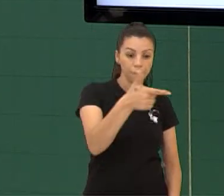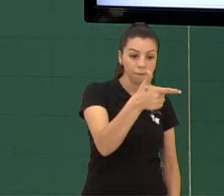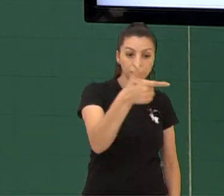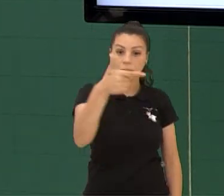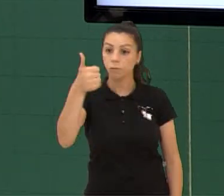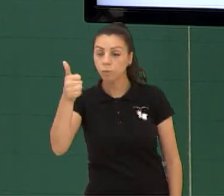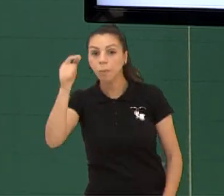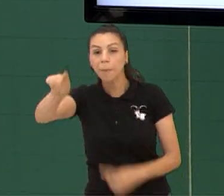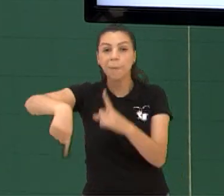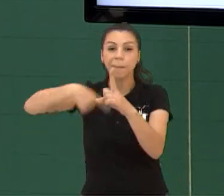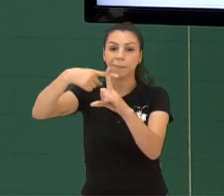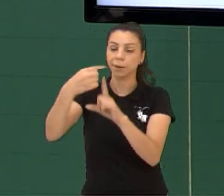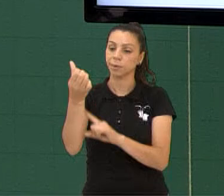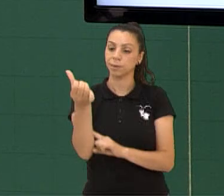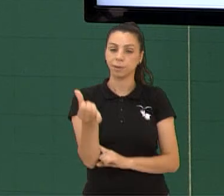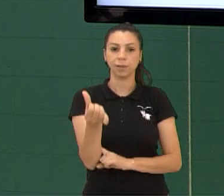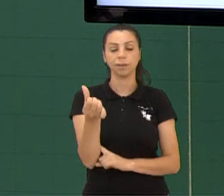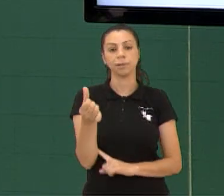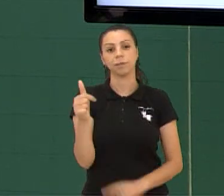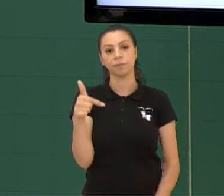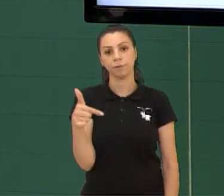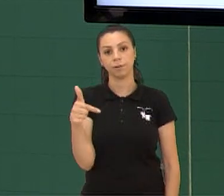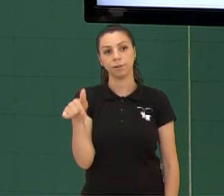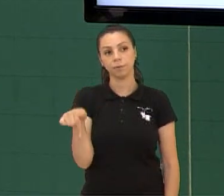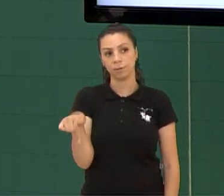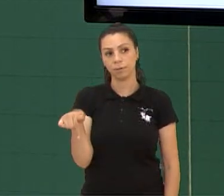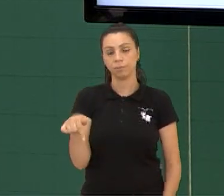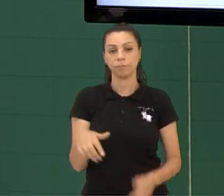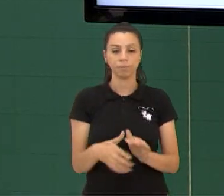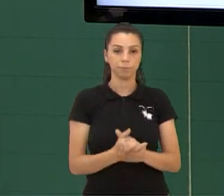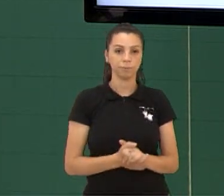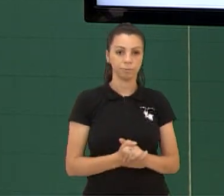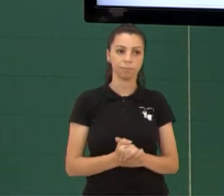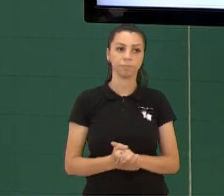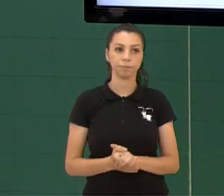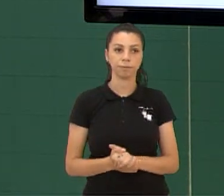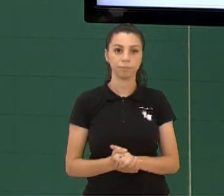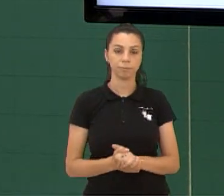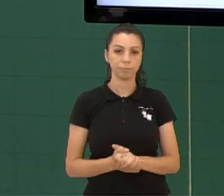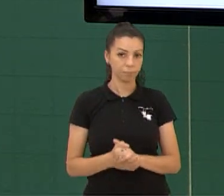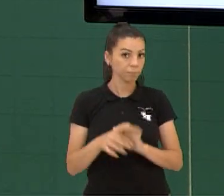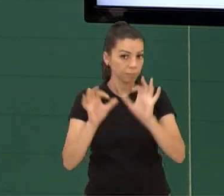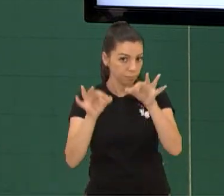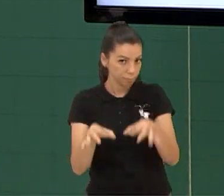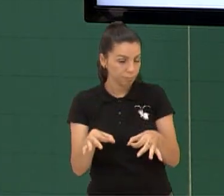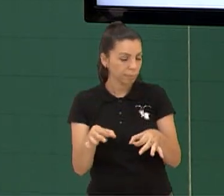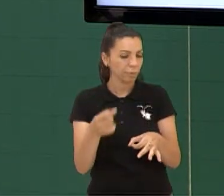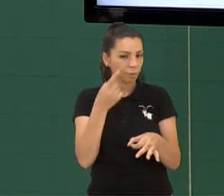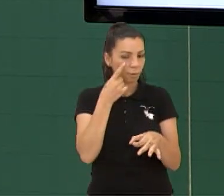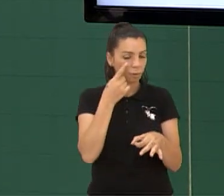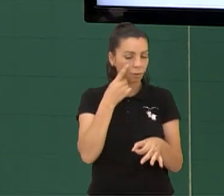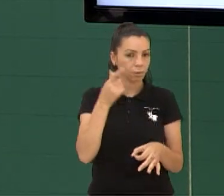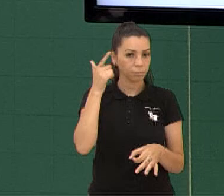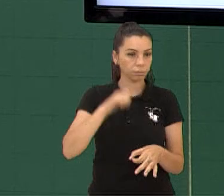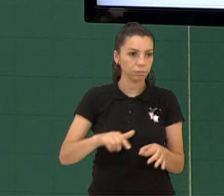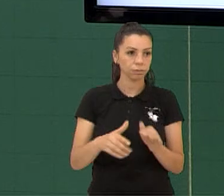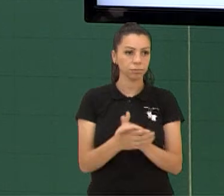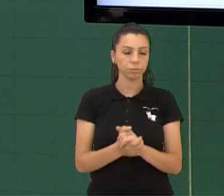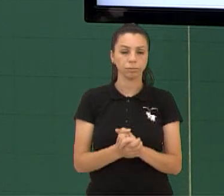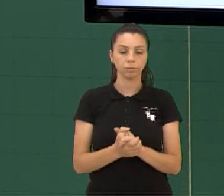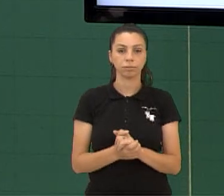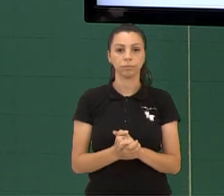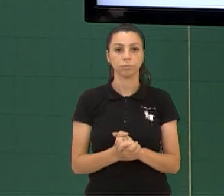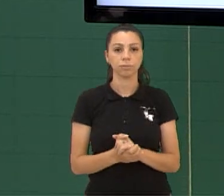27. 27. 7 unidades e 2 dezenas. Tá certo? Vamos conferir de novo. 9 com mais